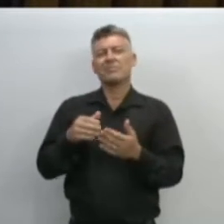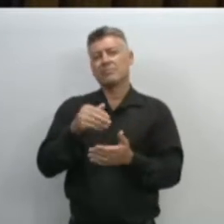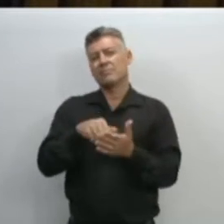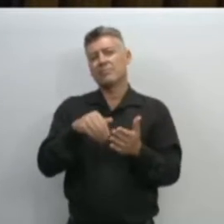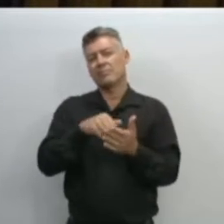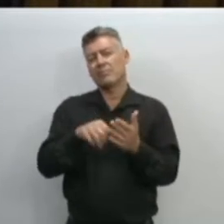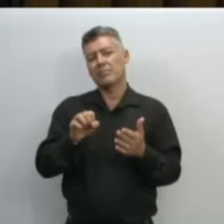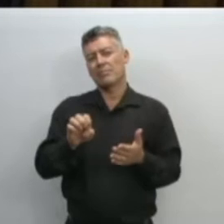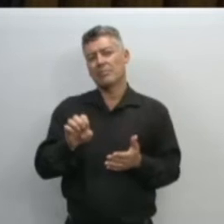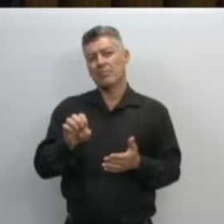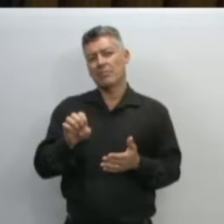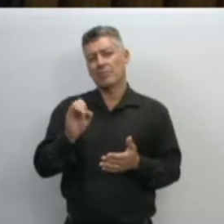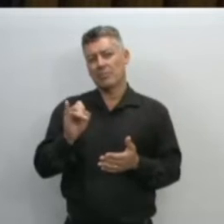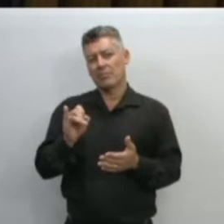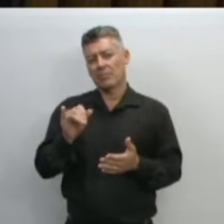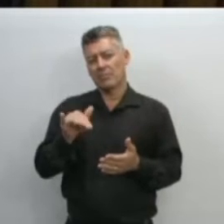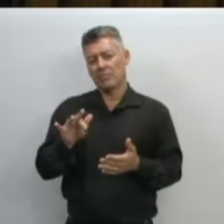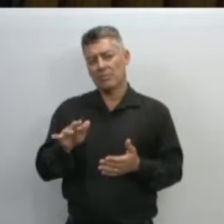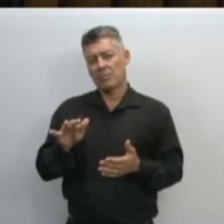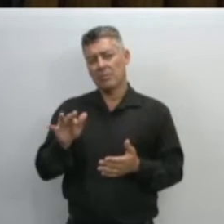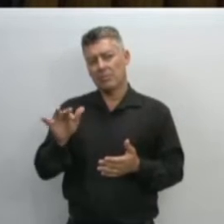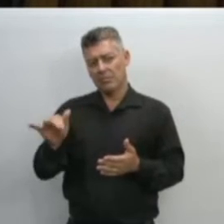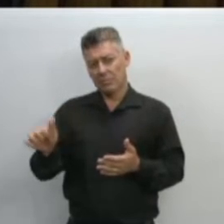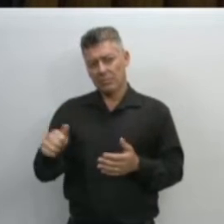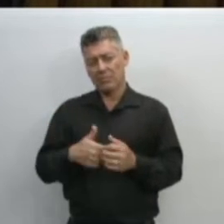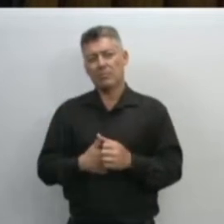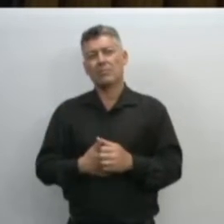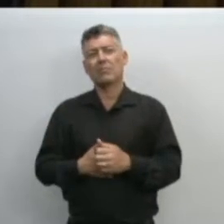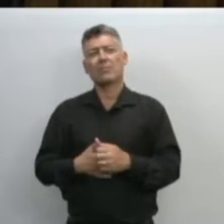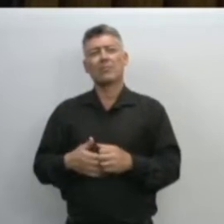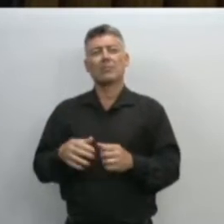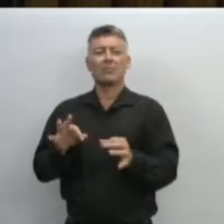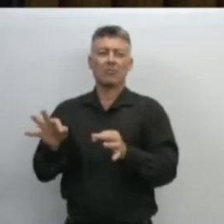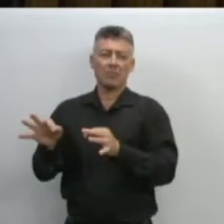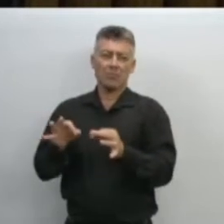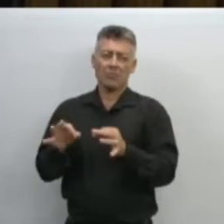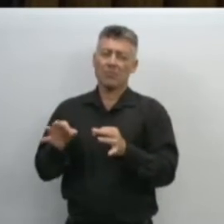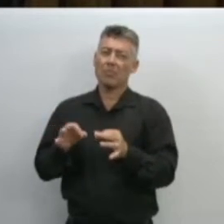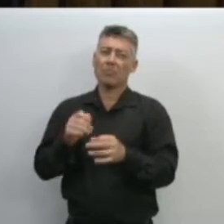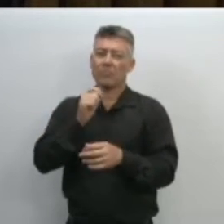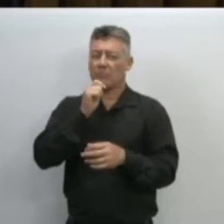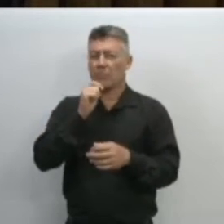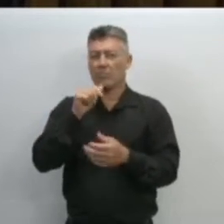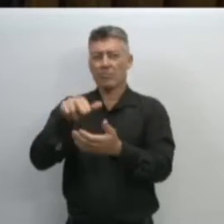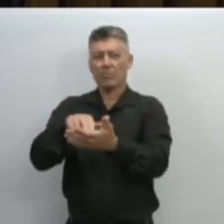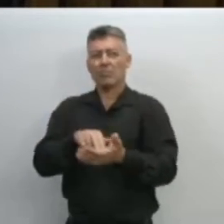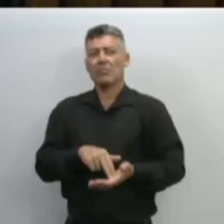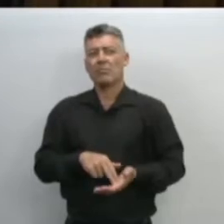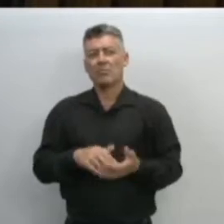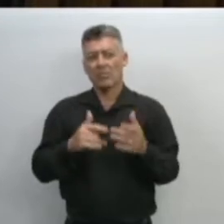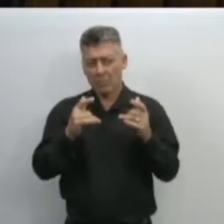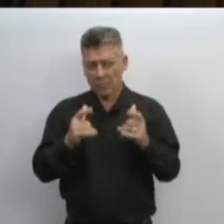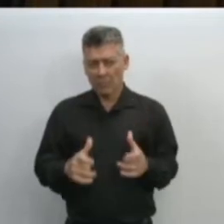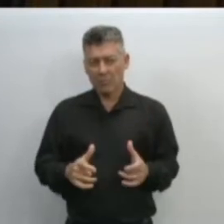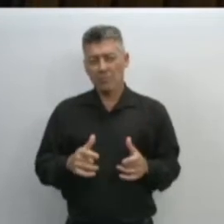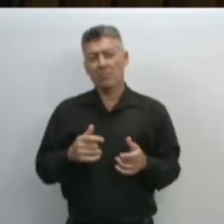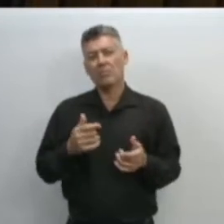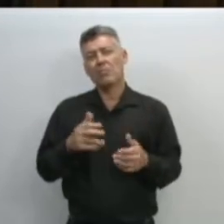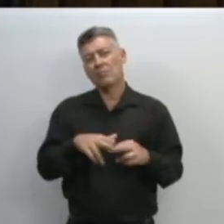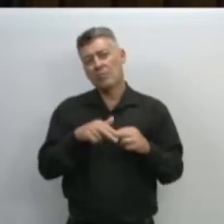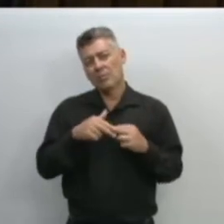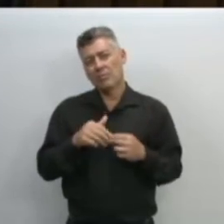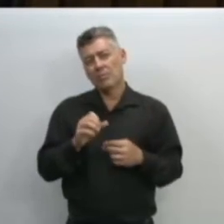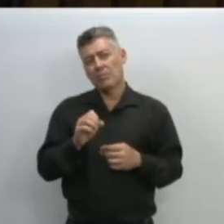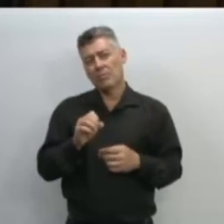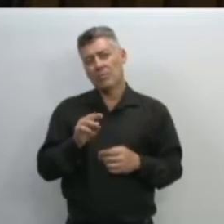da CEINFRA, que não está preparado para receber o grande fluxo de transporte na região devido à obra da